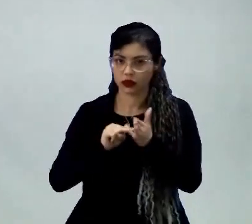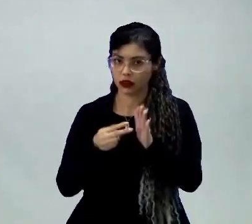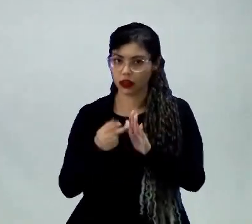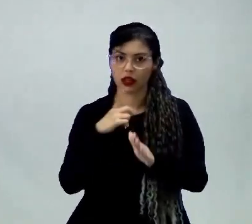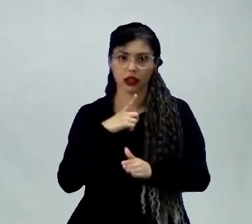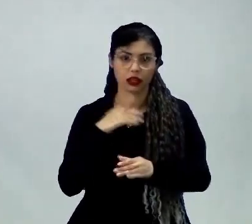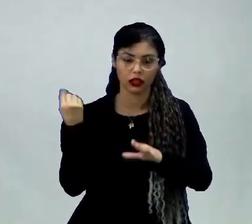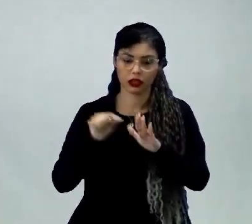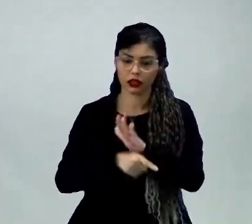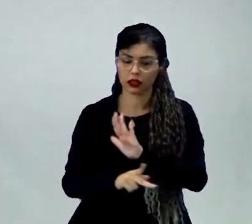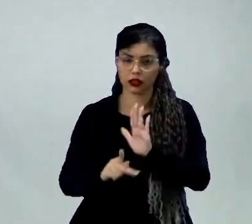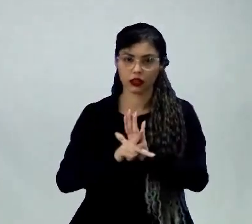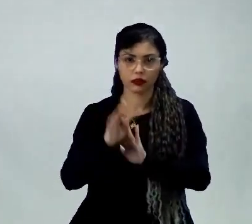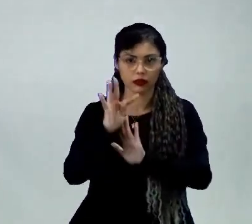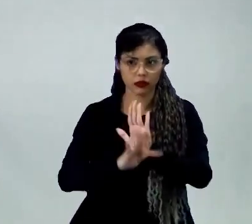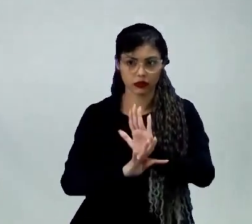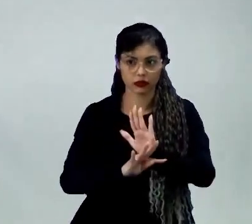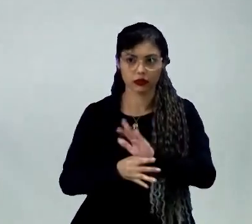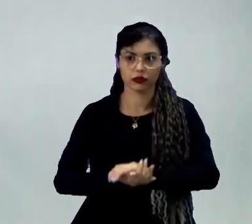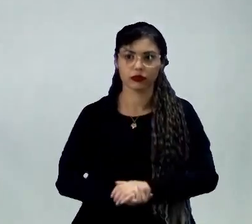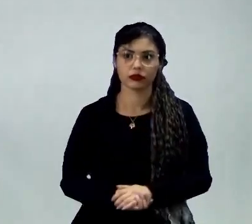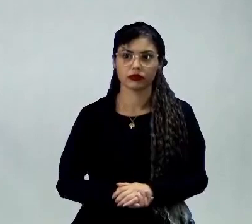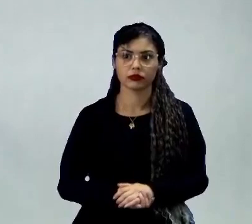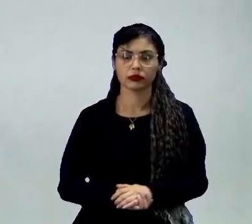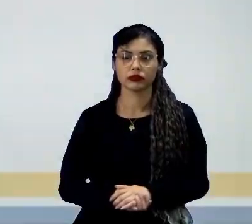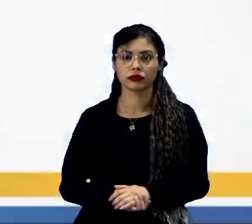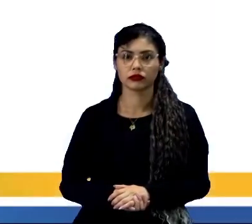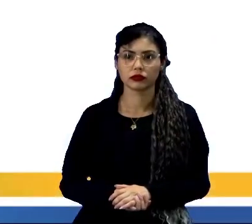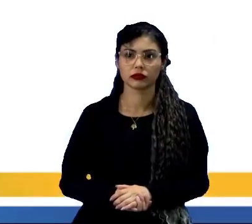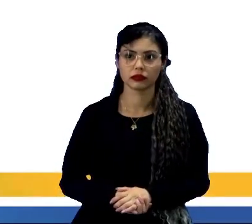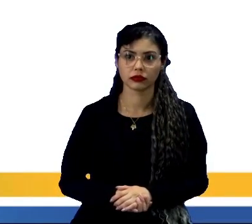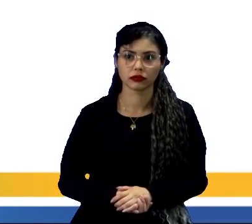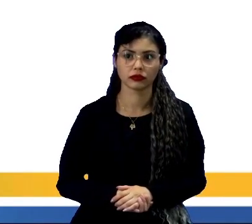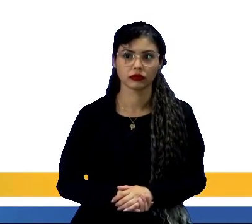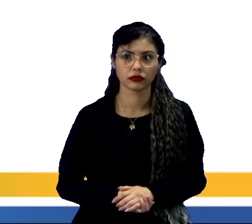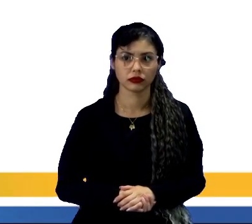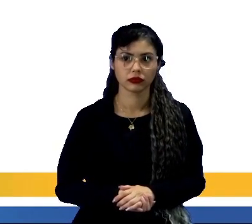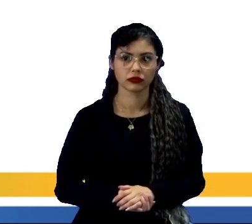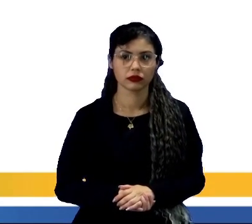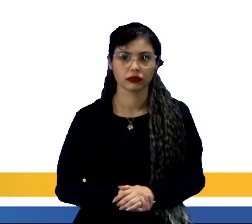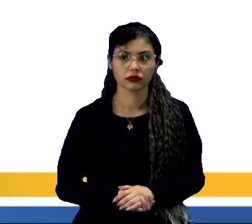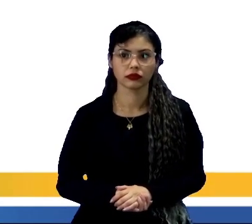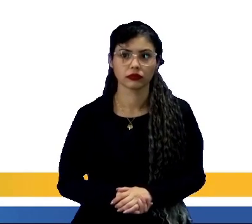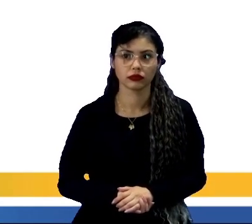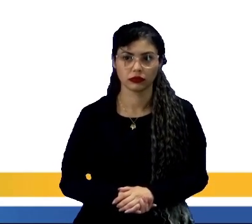significado que ela está dentro daquele texto? Vamos continuar aqui.